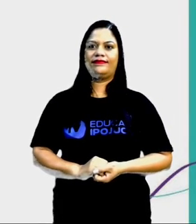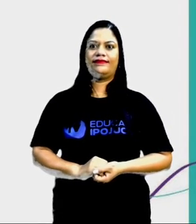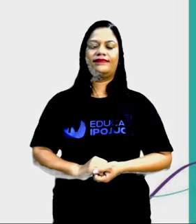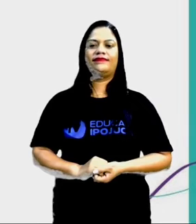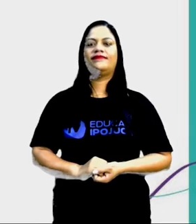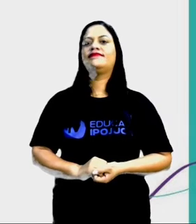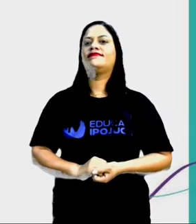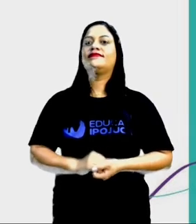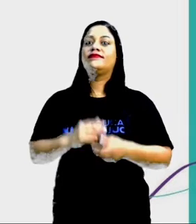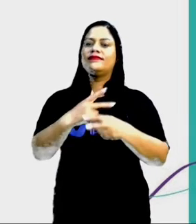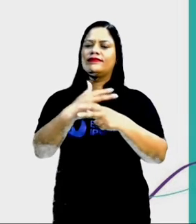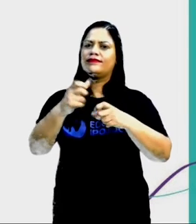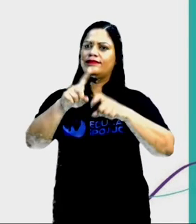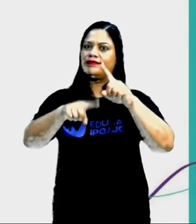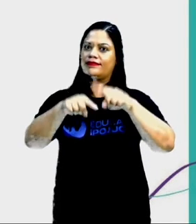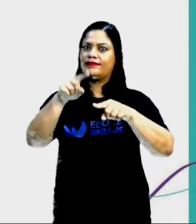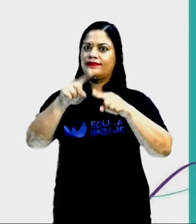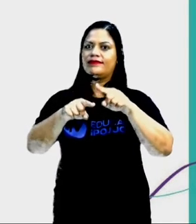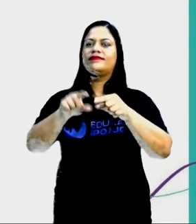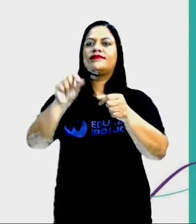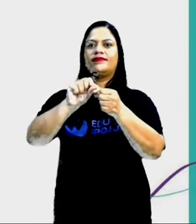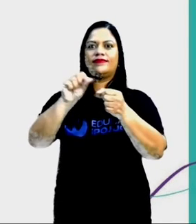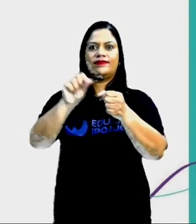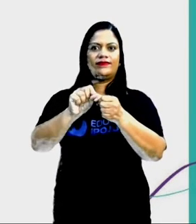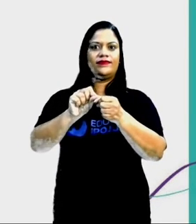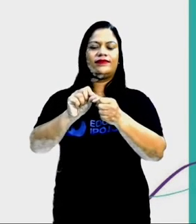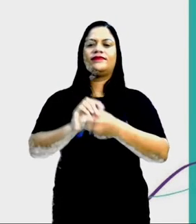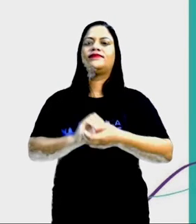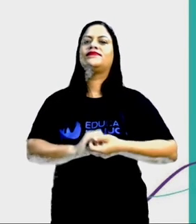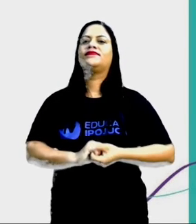Material é do que é feito o objeto, como por